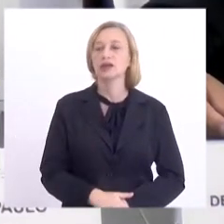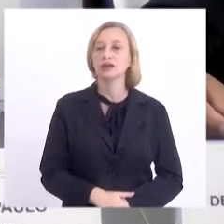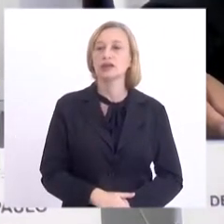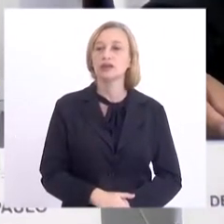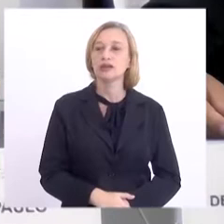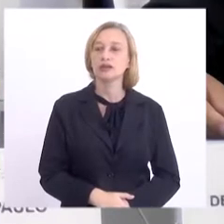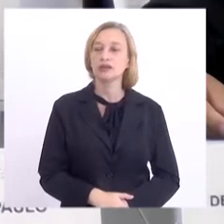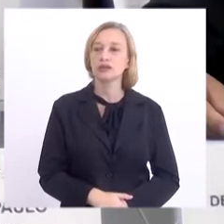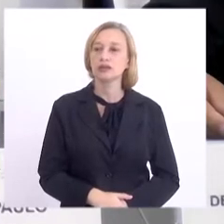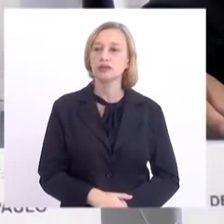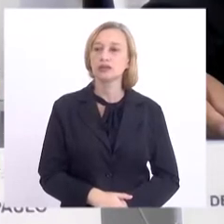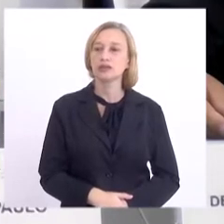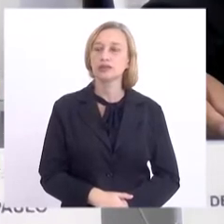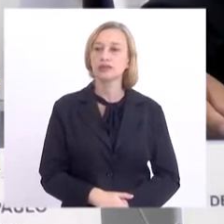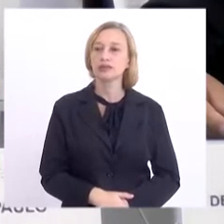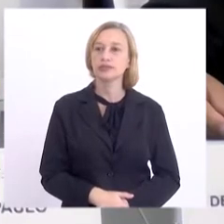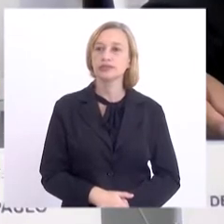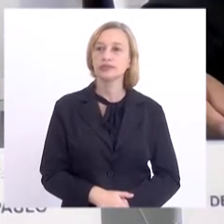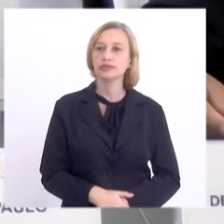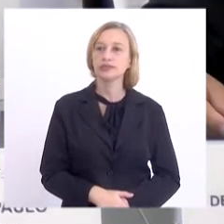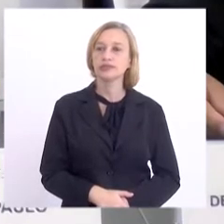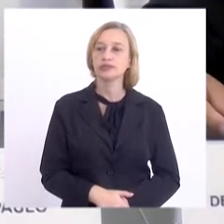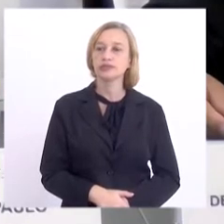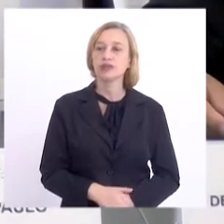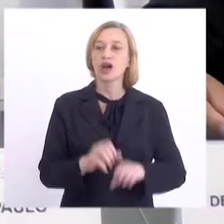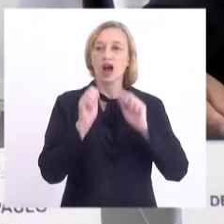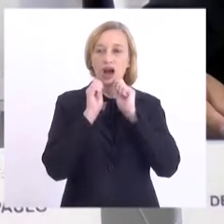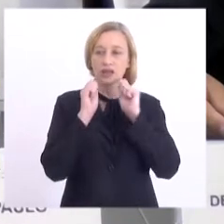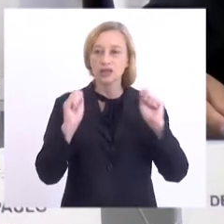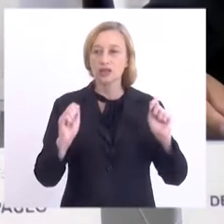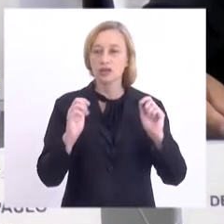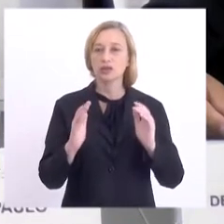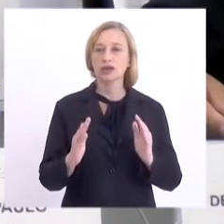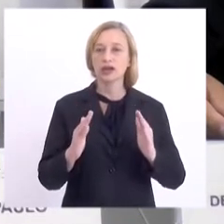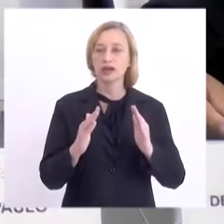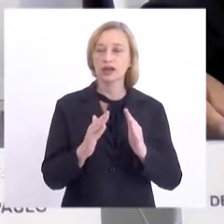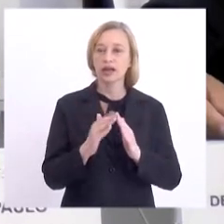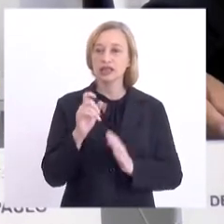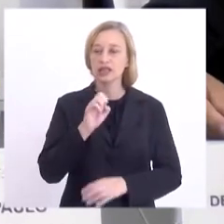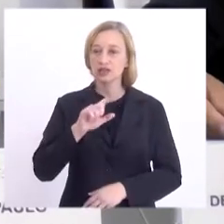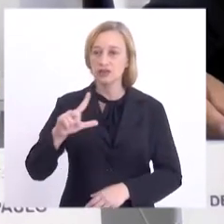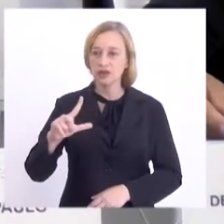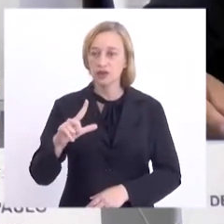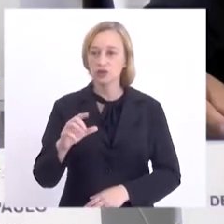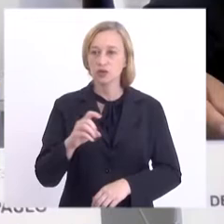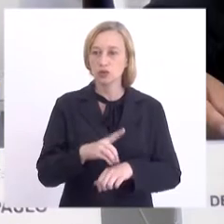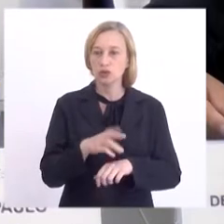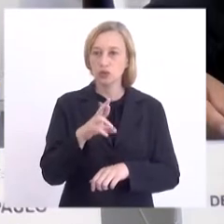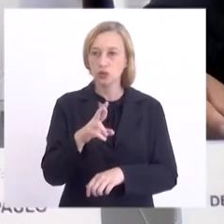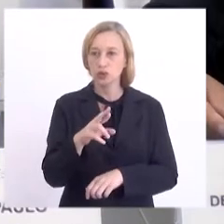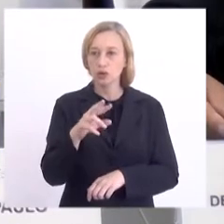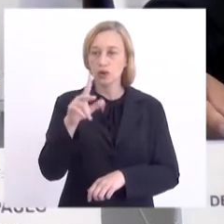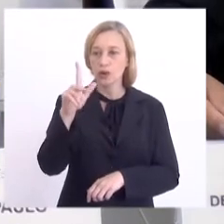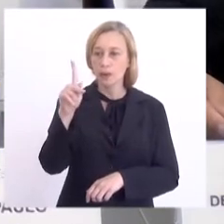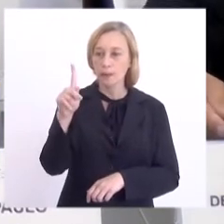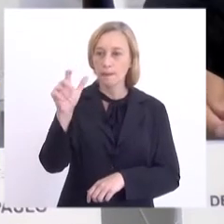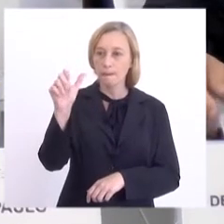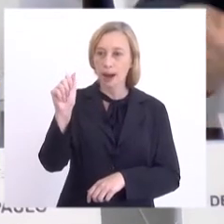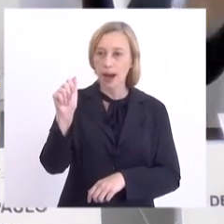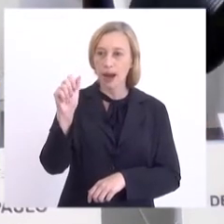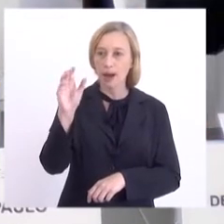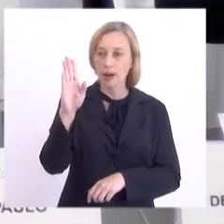no domingo o assessor da Casa Civil o doutor Pablo